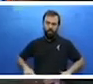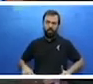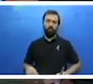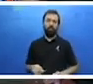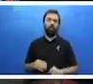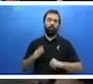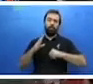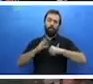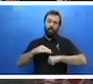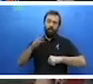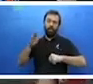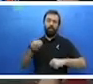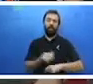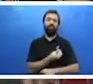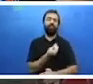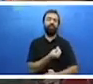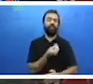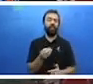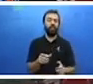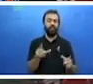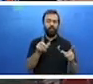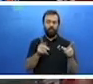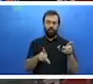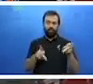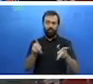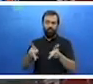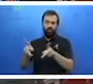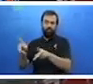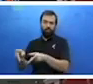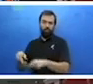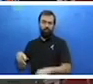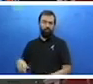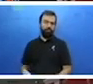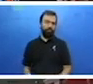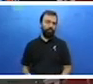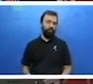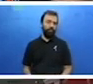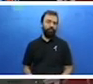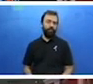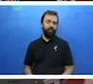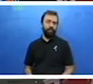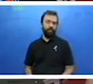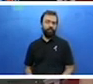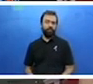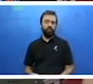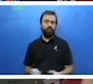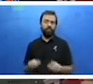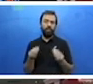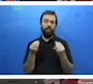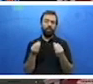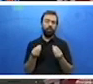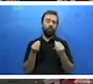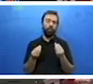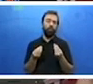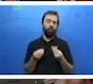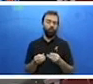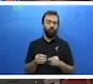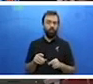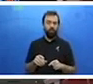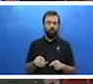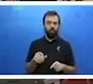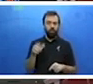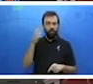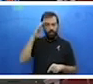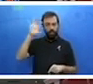tá? Nós estamos falando do governo federal. Essa perguntinha, como o governo vai